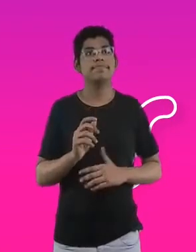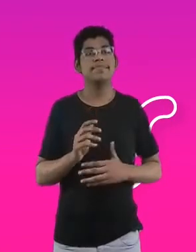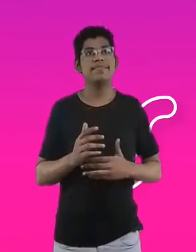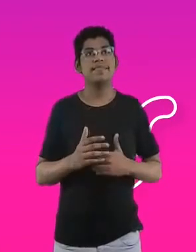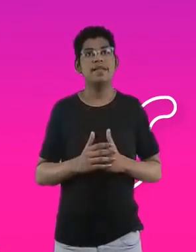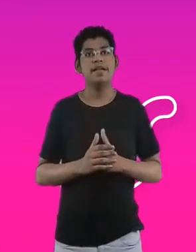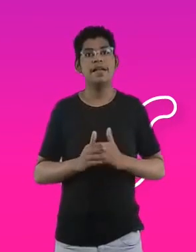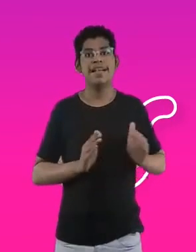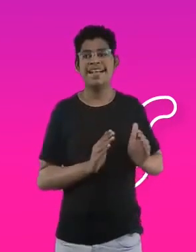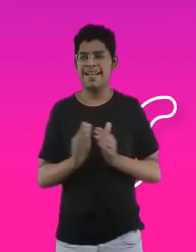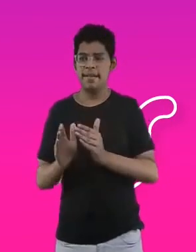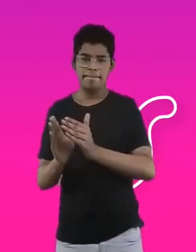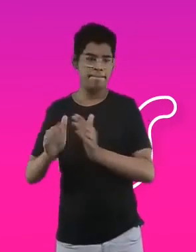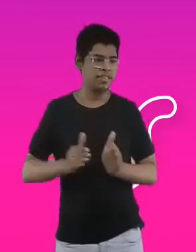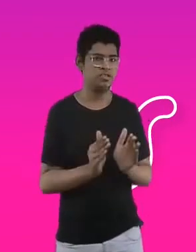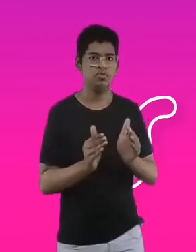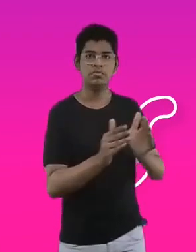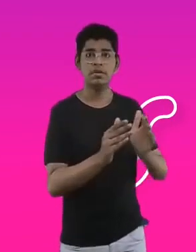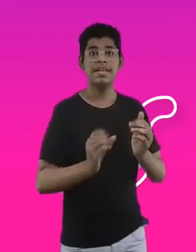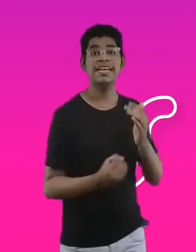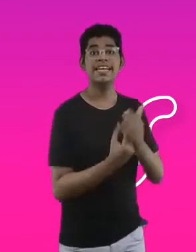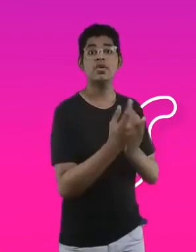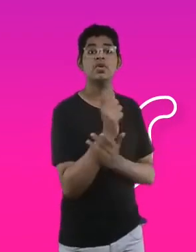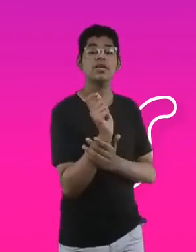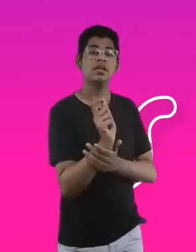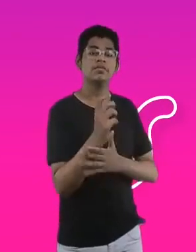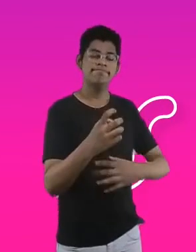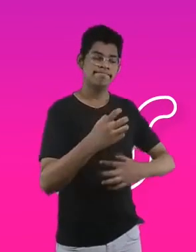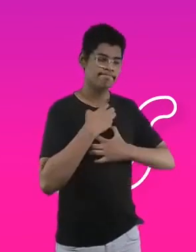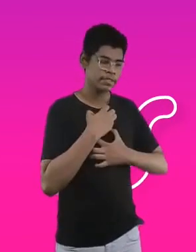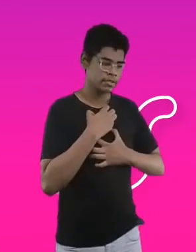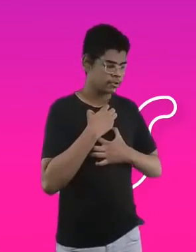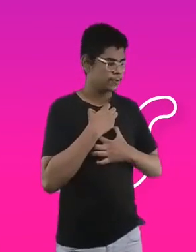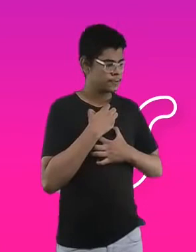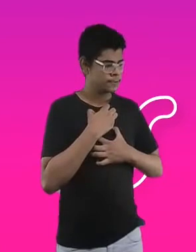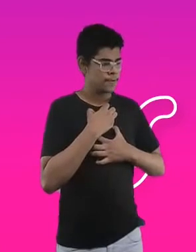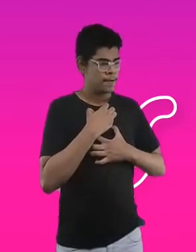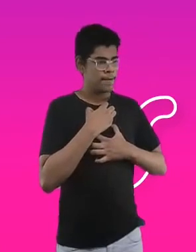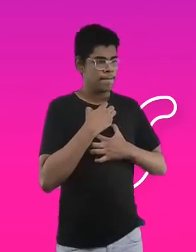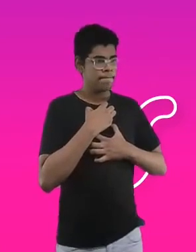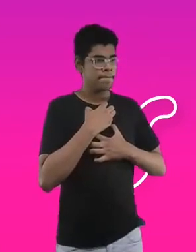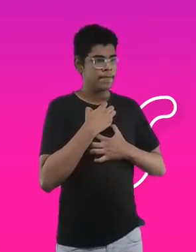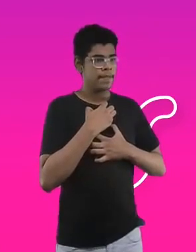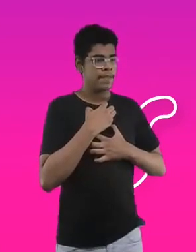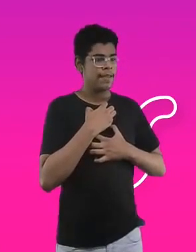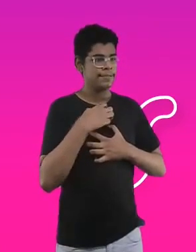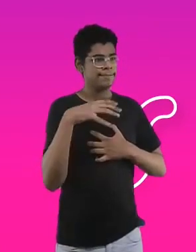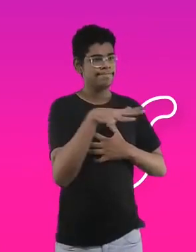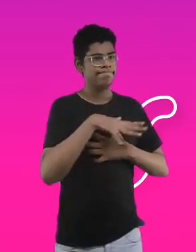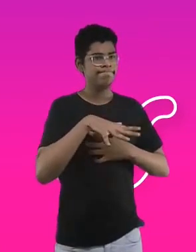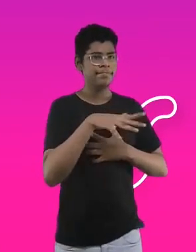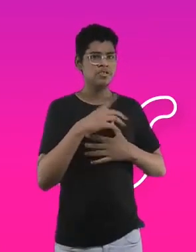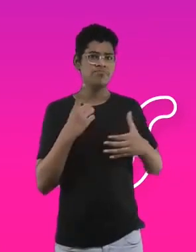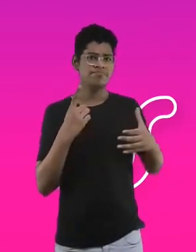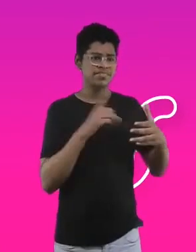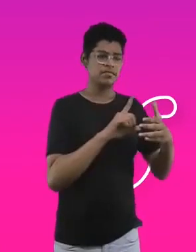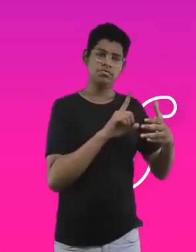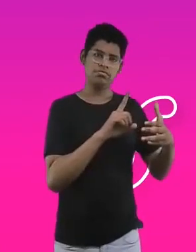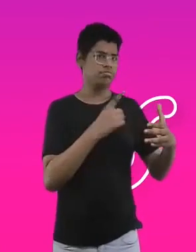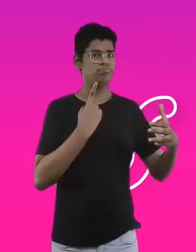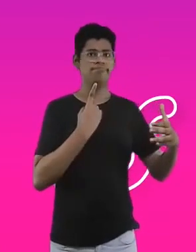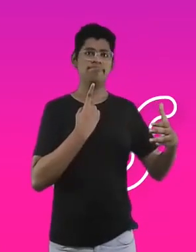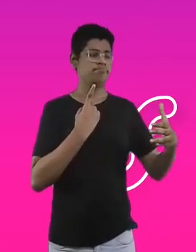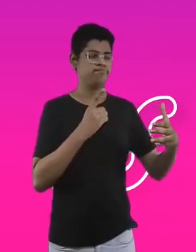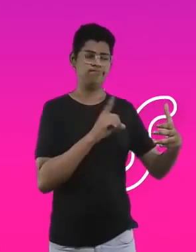caminhos, criamos inconscientemente um sentimento de que esses espaços não são nossos e